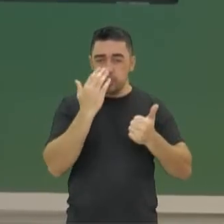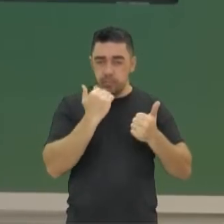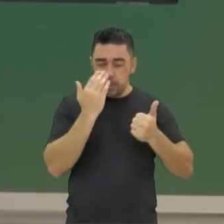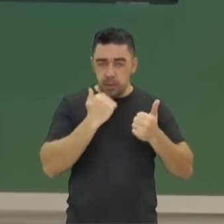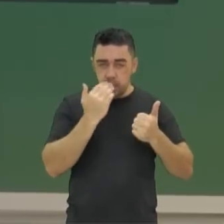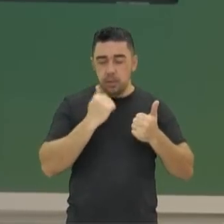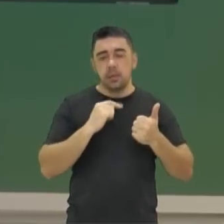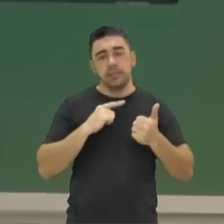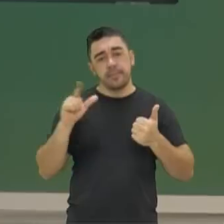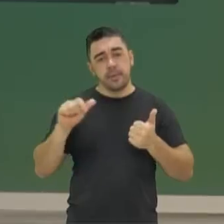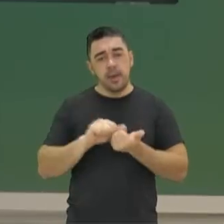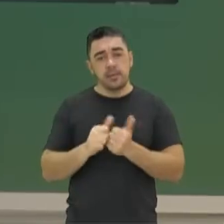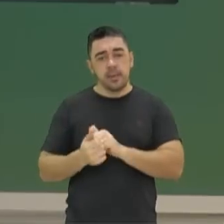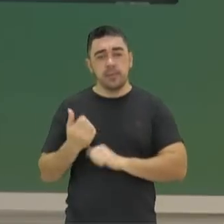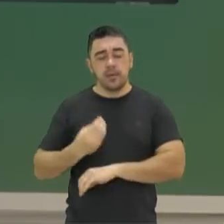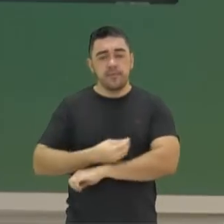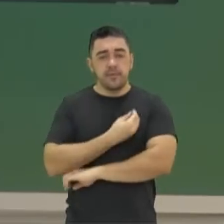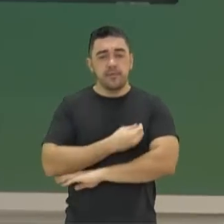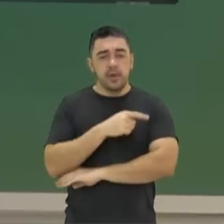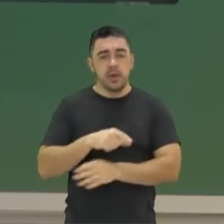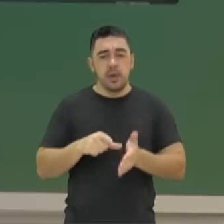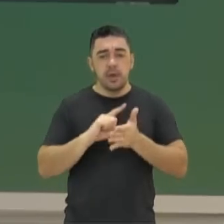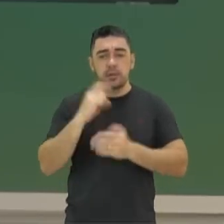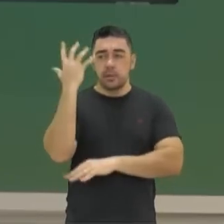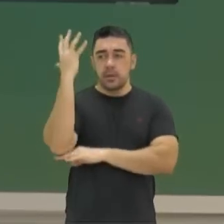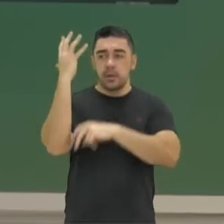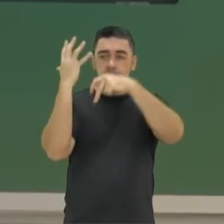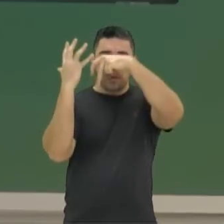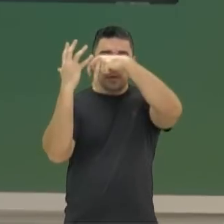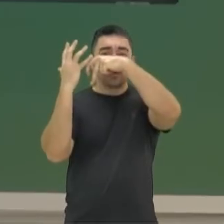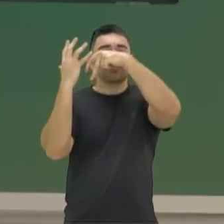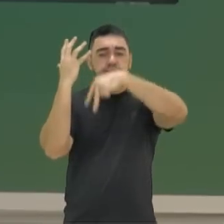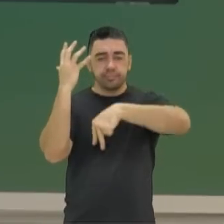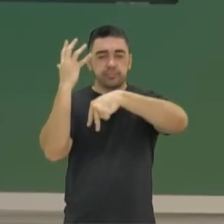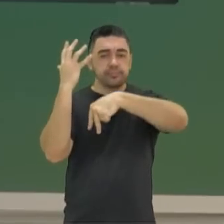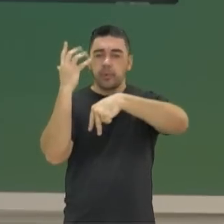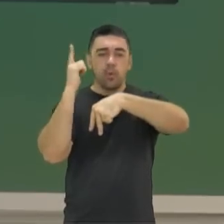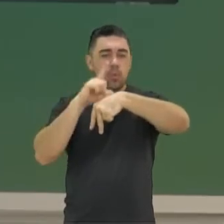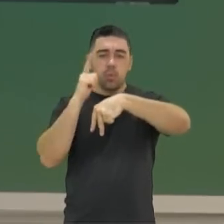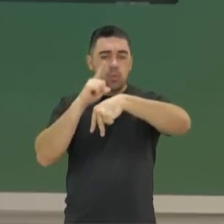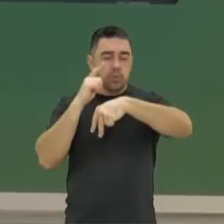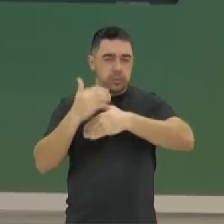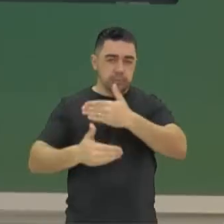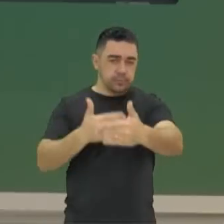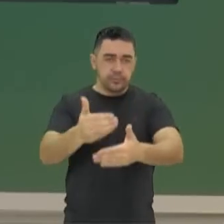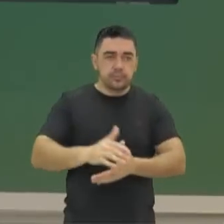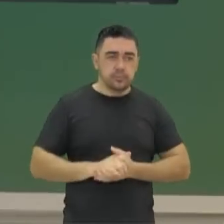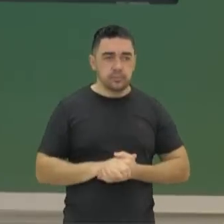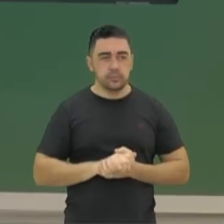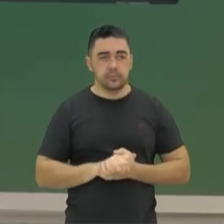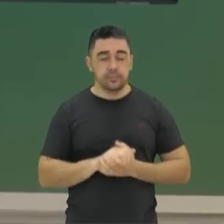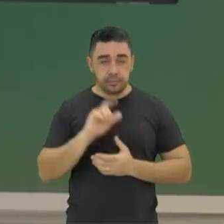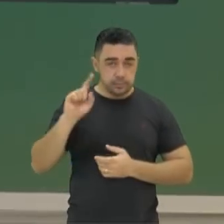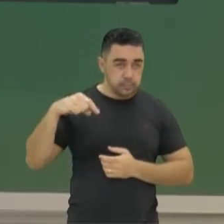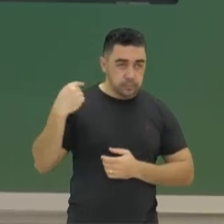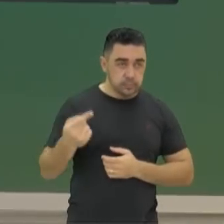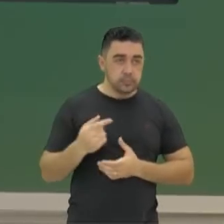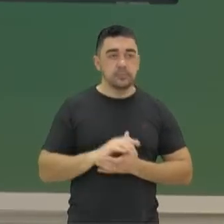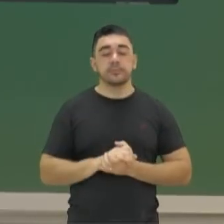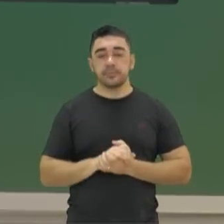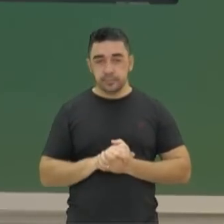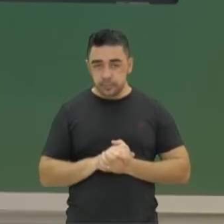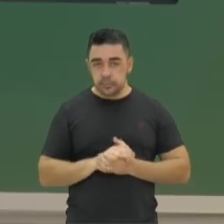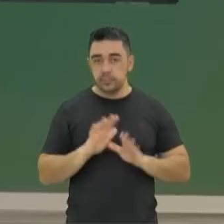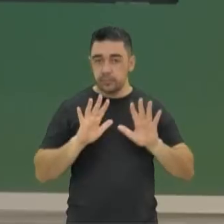eles eram uma espécie adaptada a viver na copa das árvores, quando eles vieram para o chão, não tiveram tanto sucesso, tá? Depois, então, mas